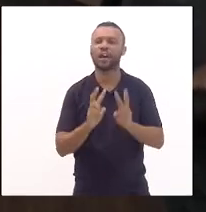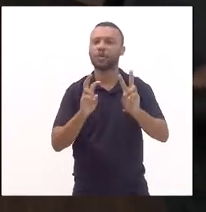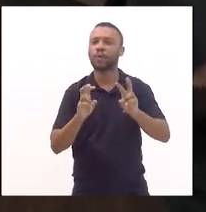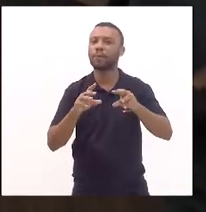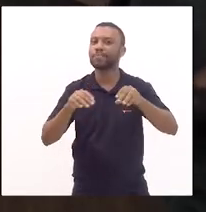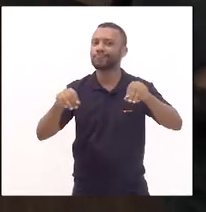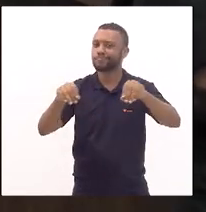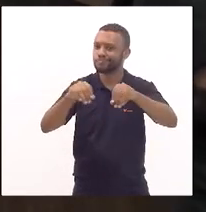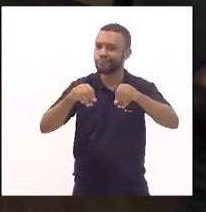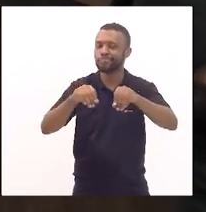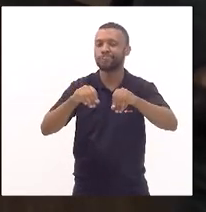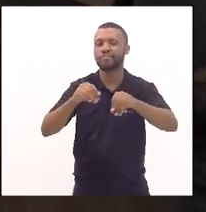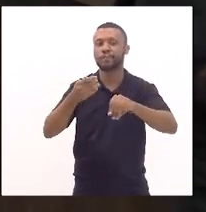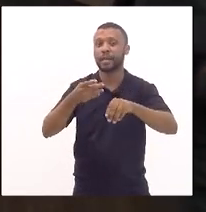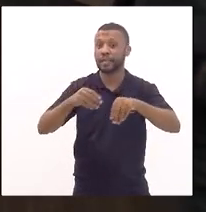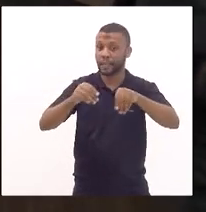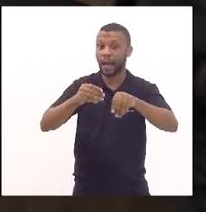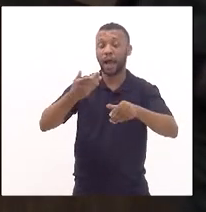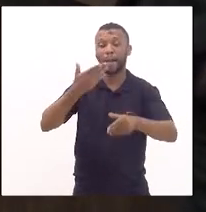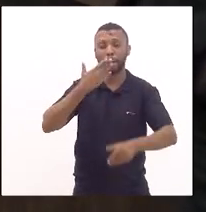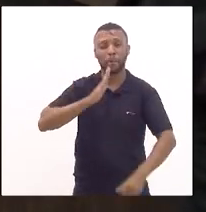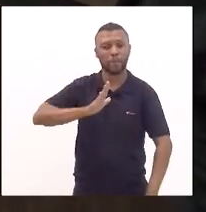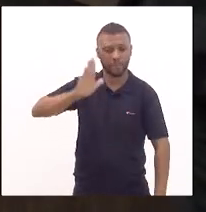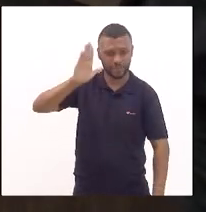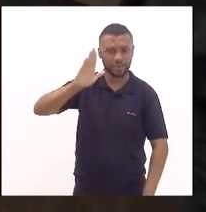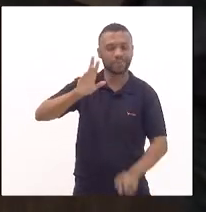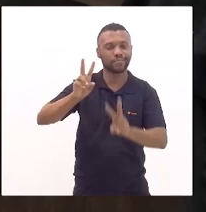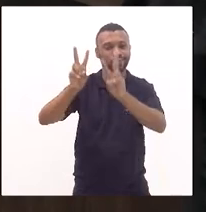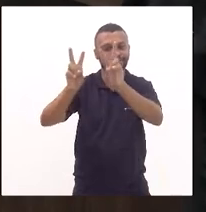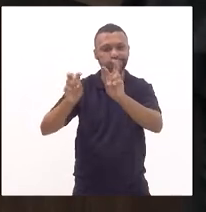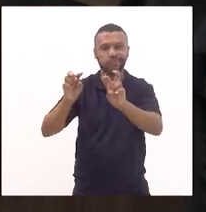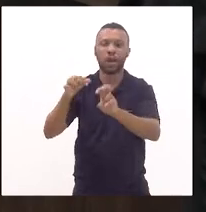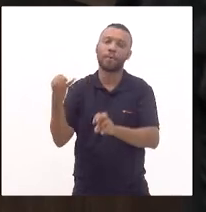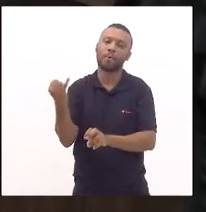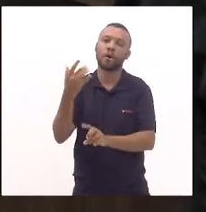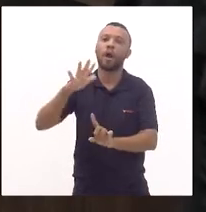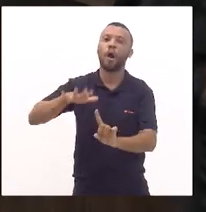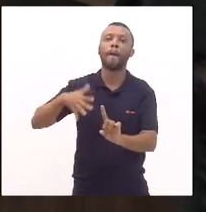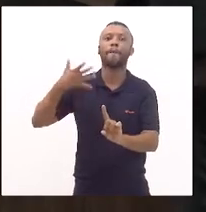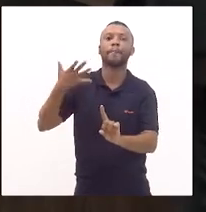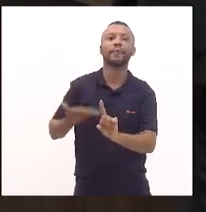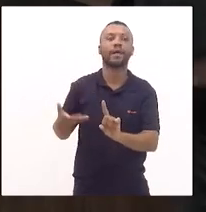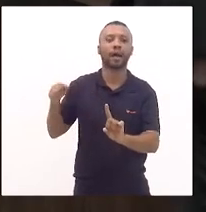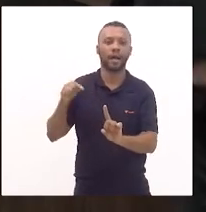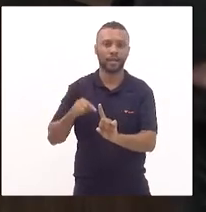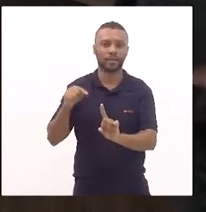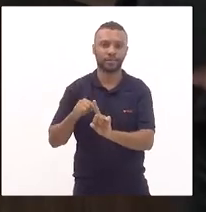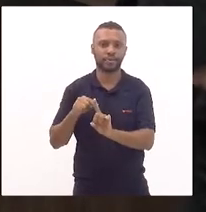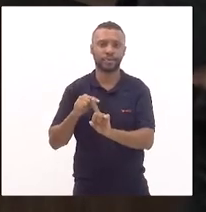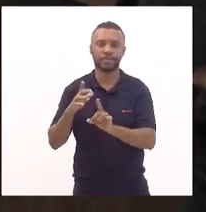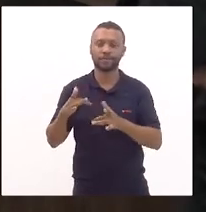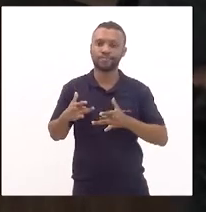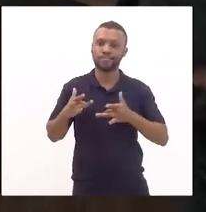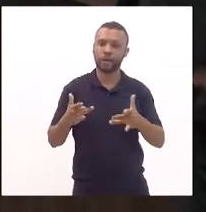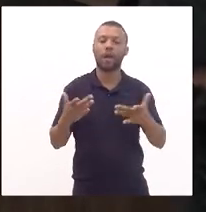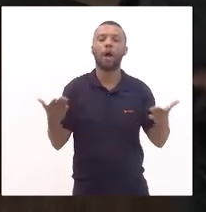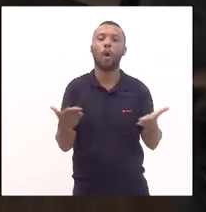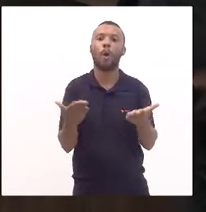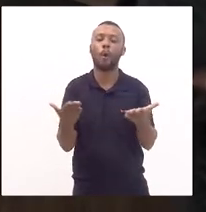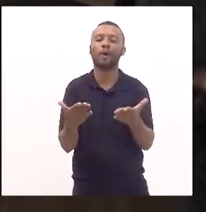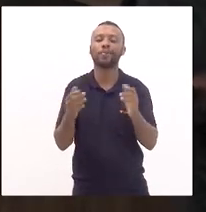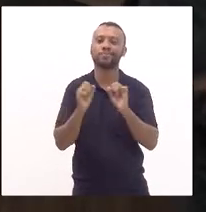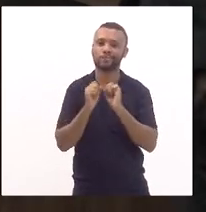Terra Prometida, mas ressaltar a importante homenagem prestada hoje pela